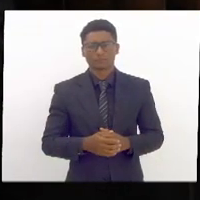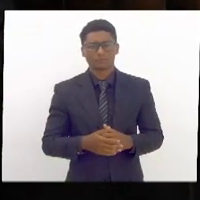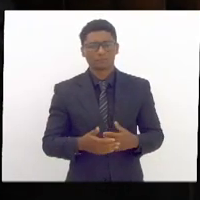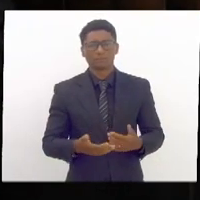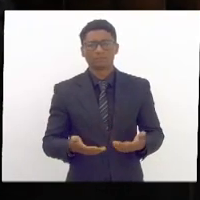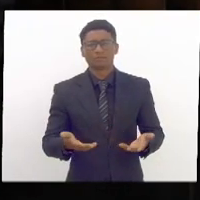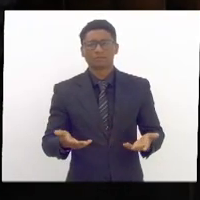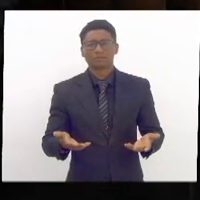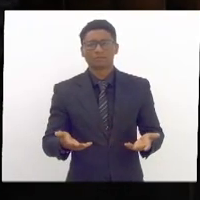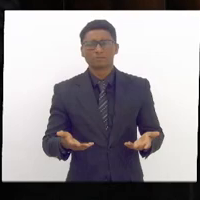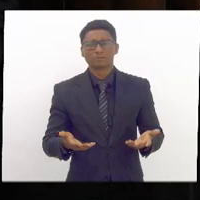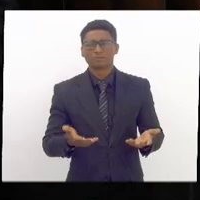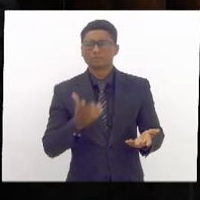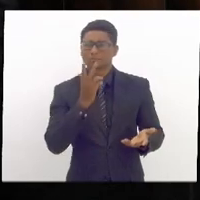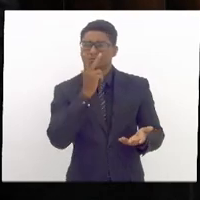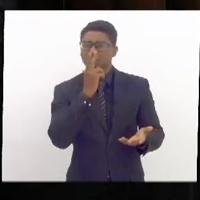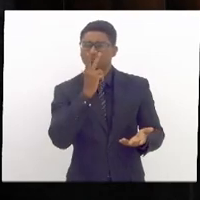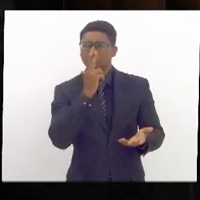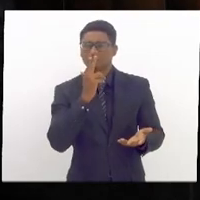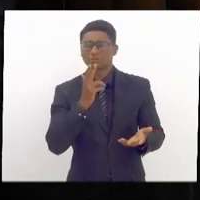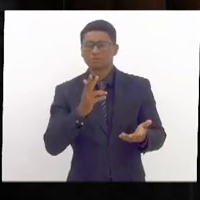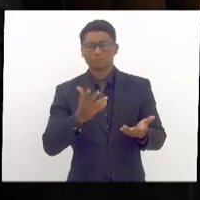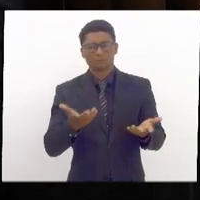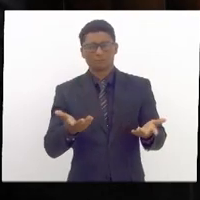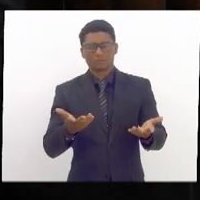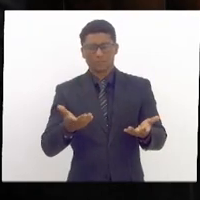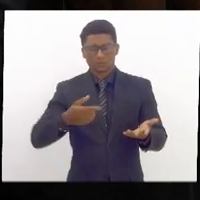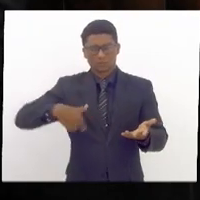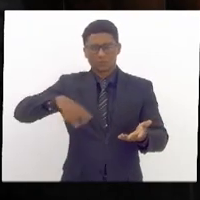apresentadas no finalzinho da legislatura. Ao contrário,